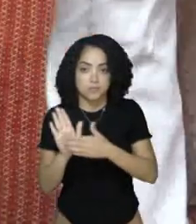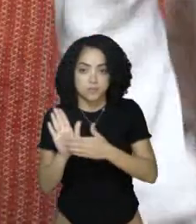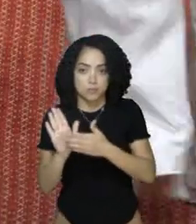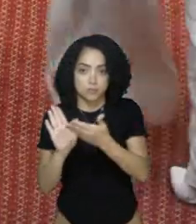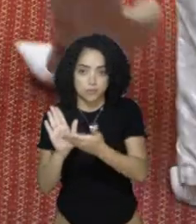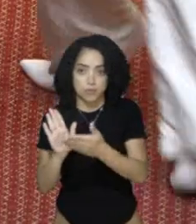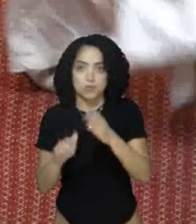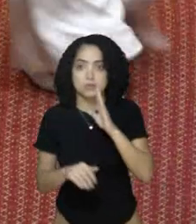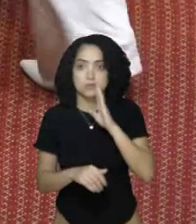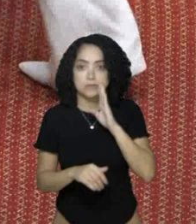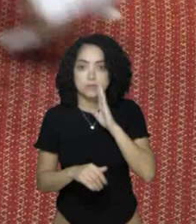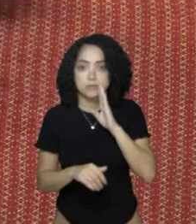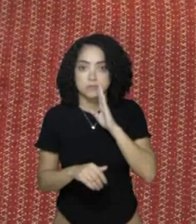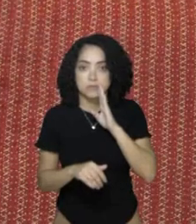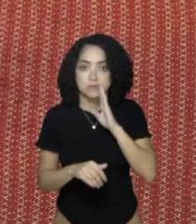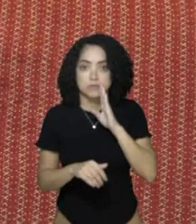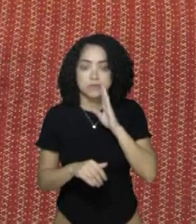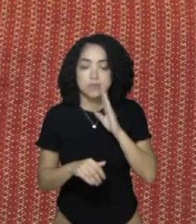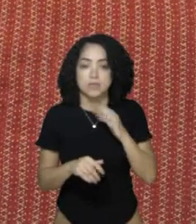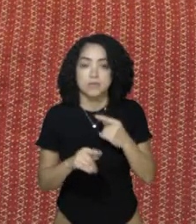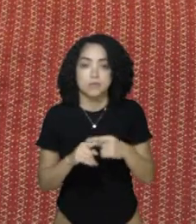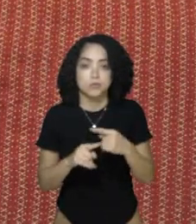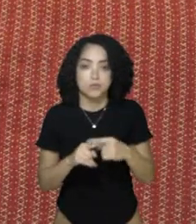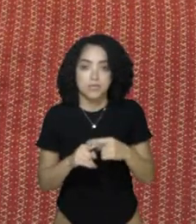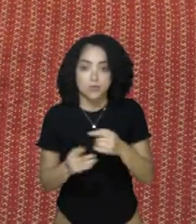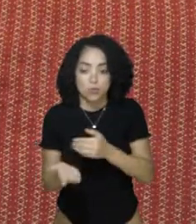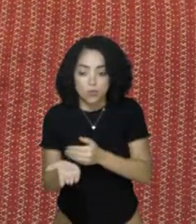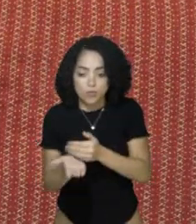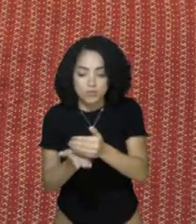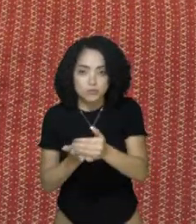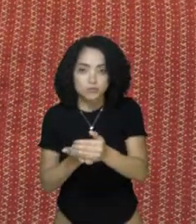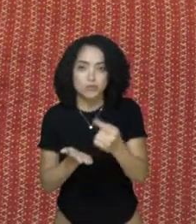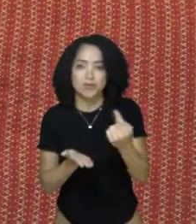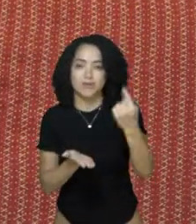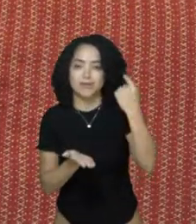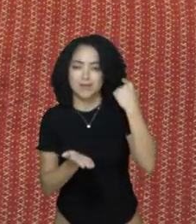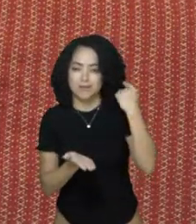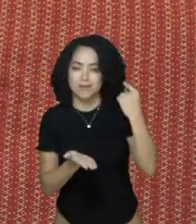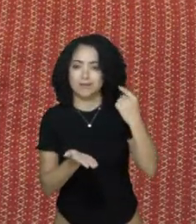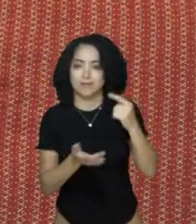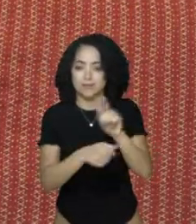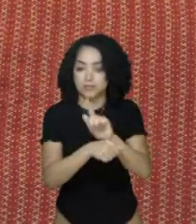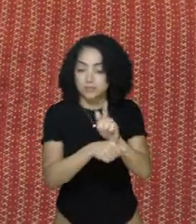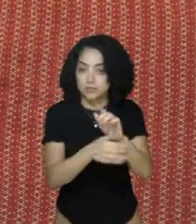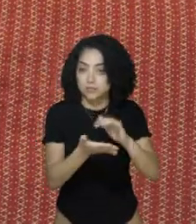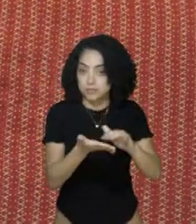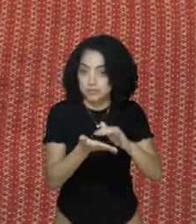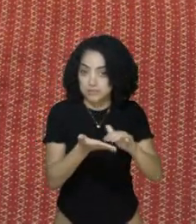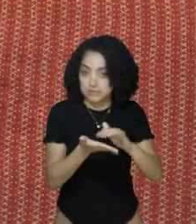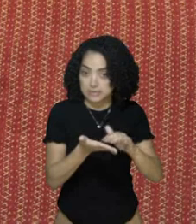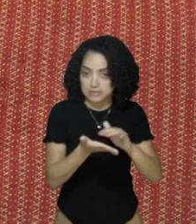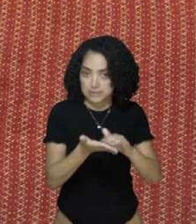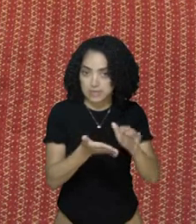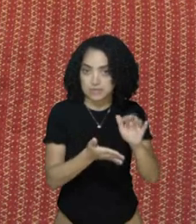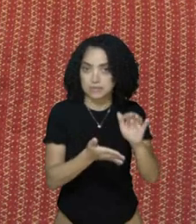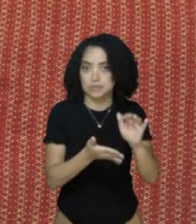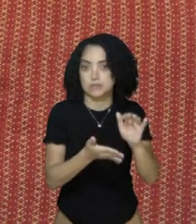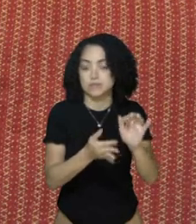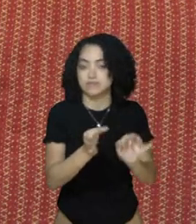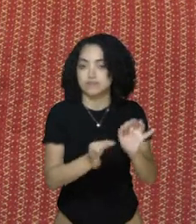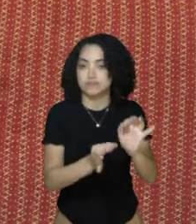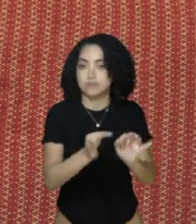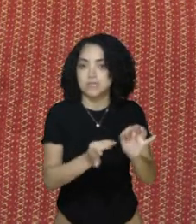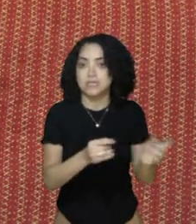deputado Berlanda, até porque tudo iniciou na minha gestão de secretária de Justiça, a ressocialização. O